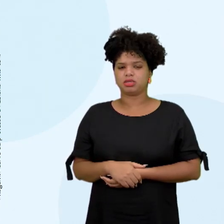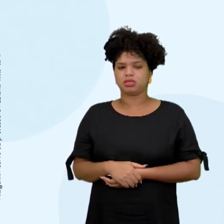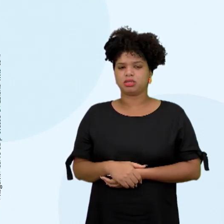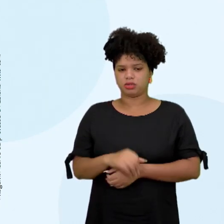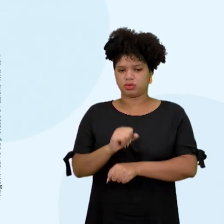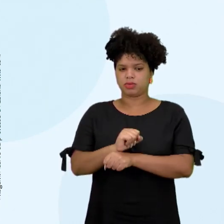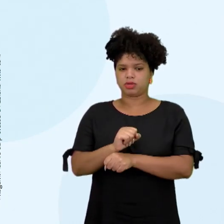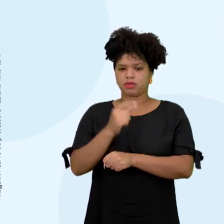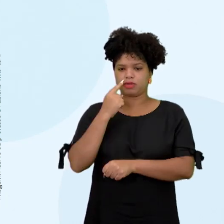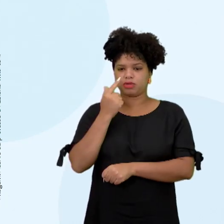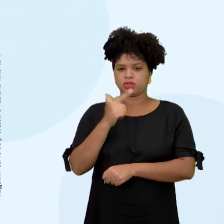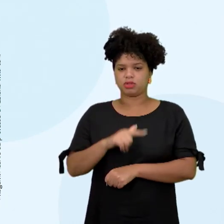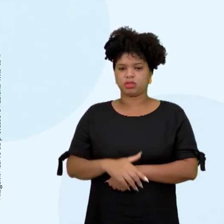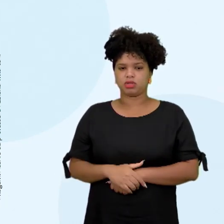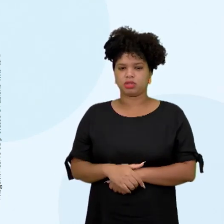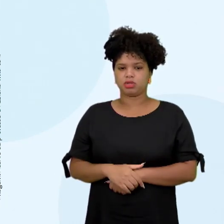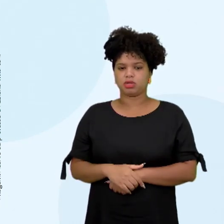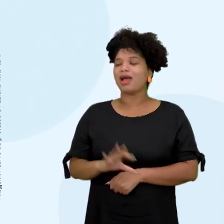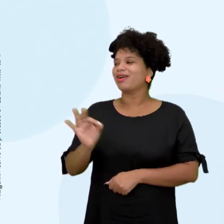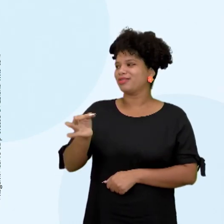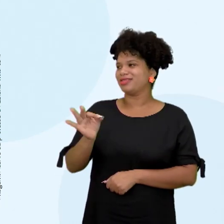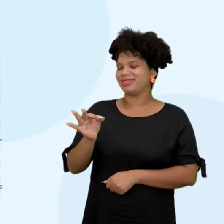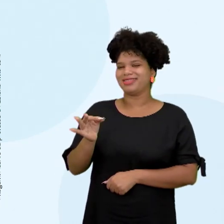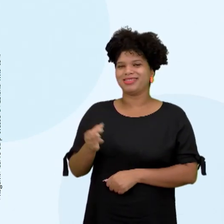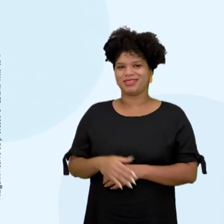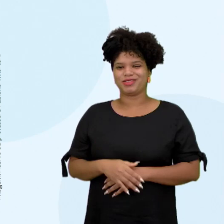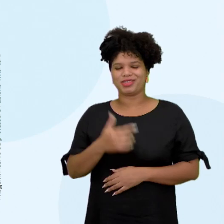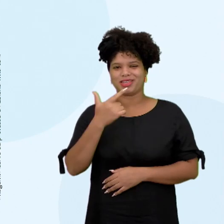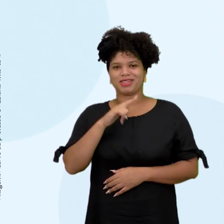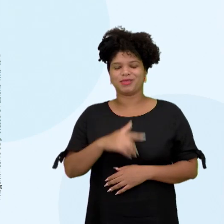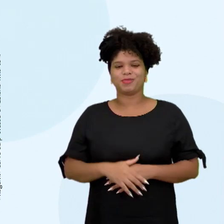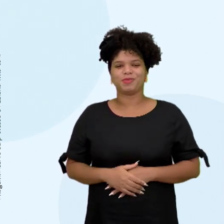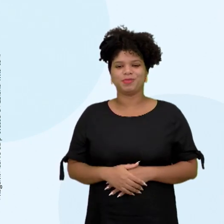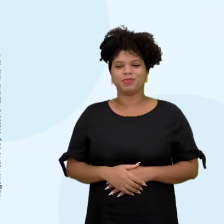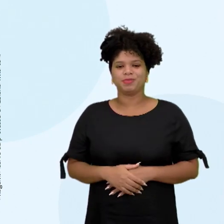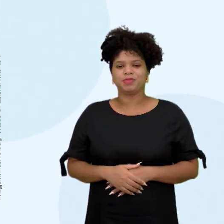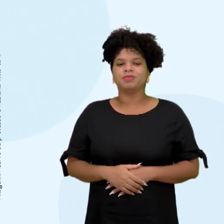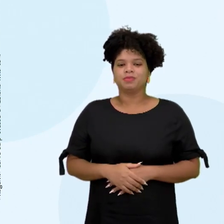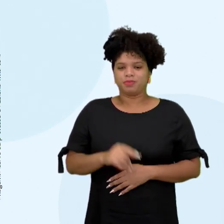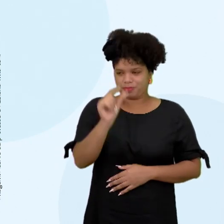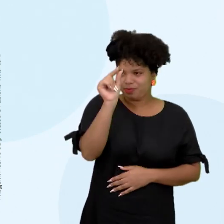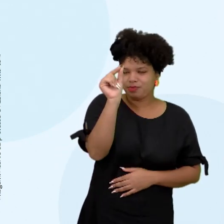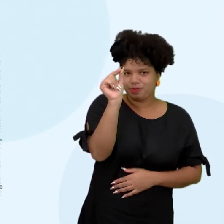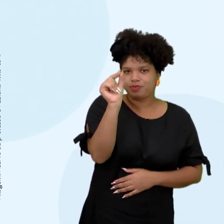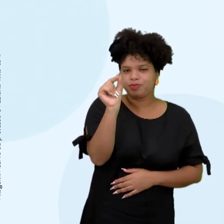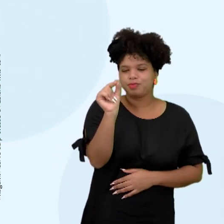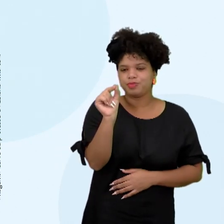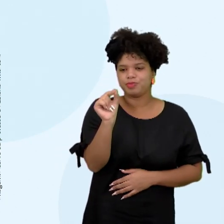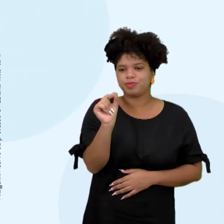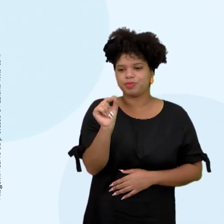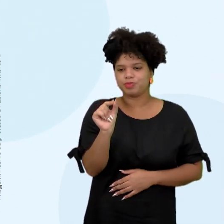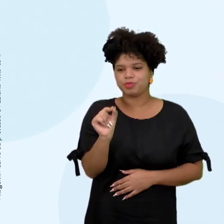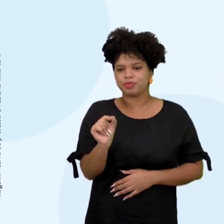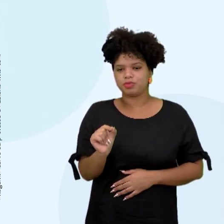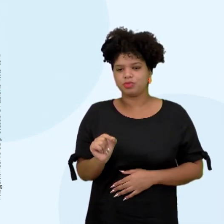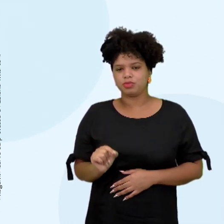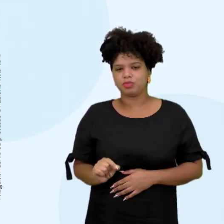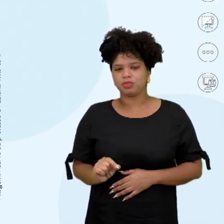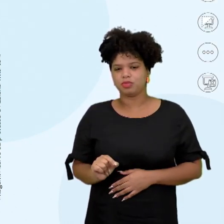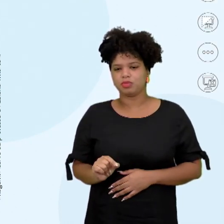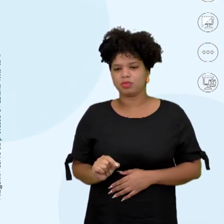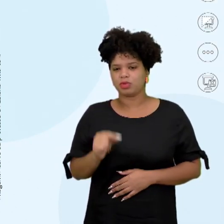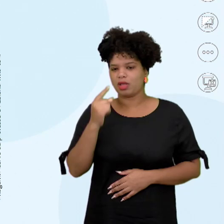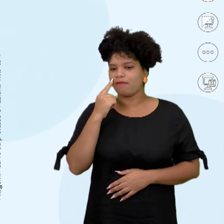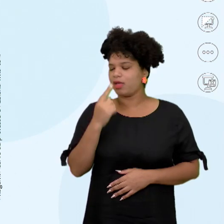Tô esperando. Agora foi, obrigada. Outro nível de produção. Pronto. Ela é dividida como se fossem essas